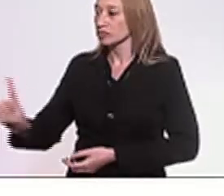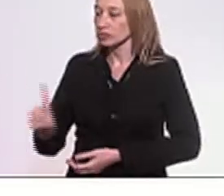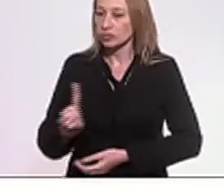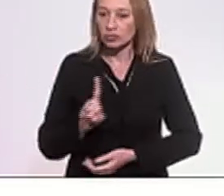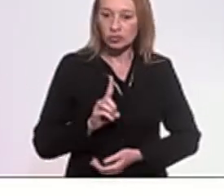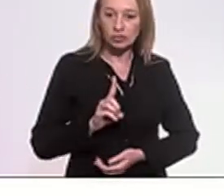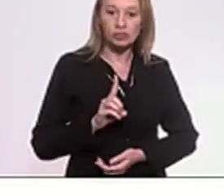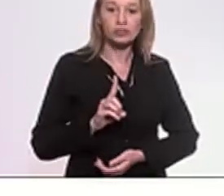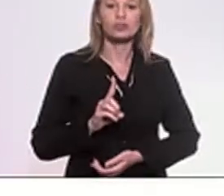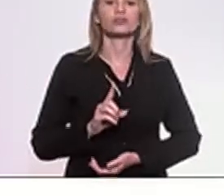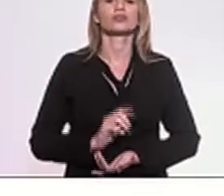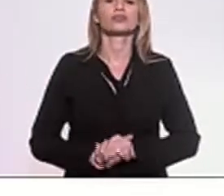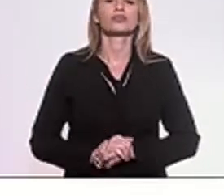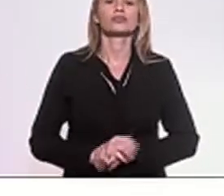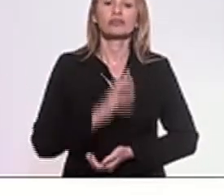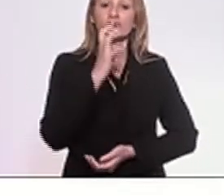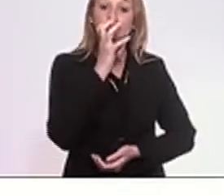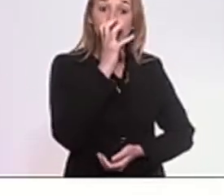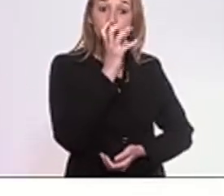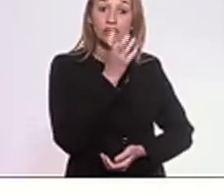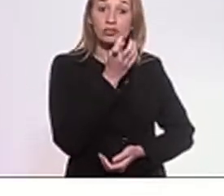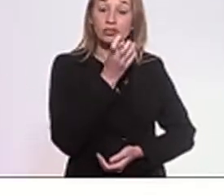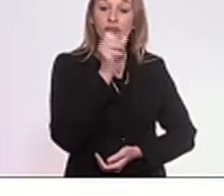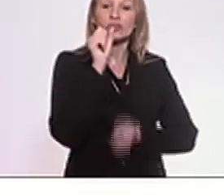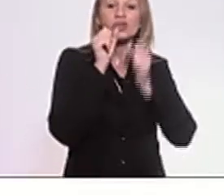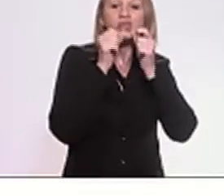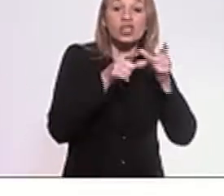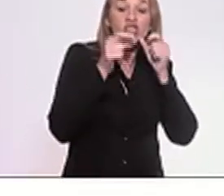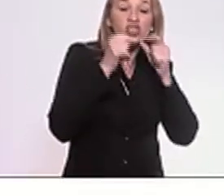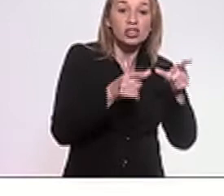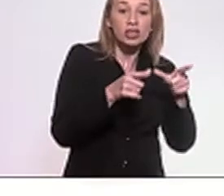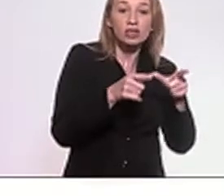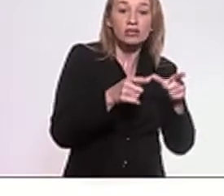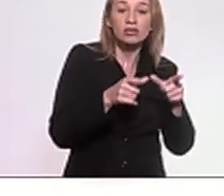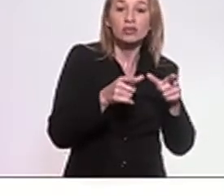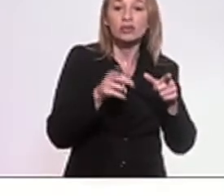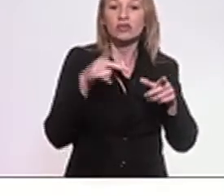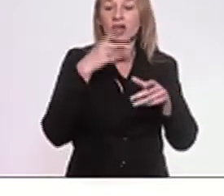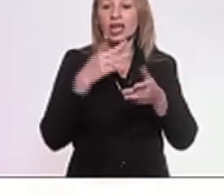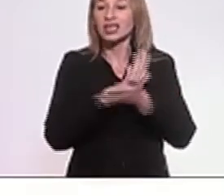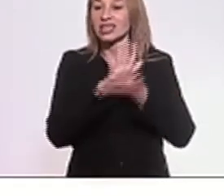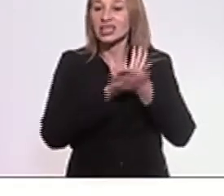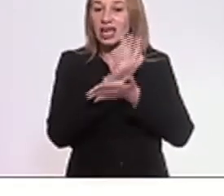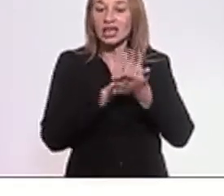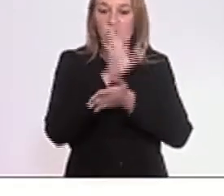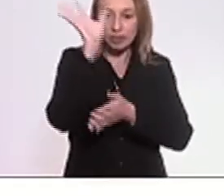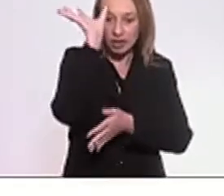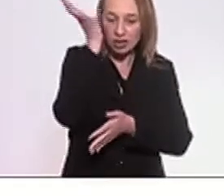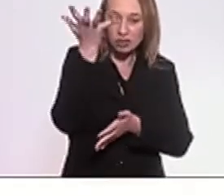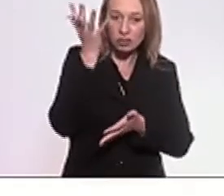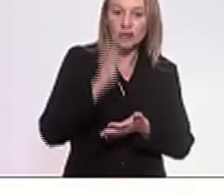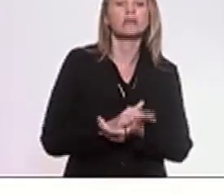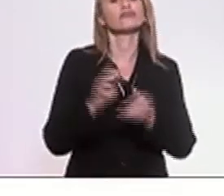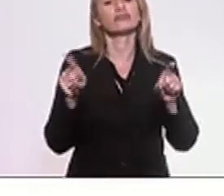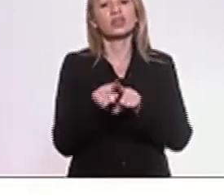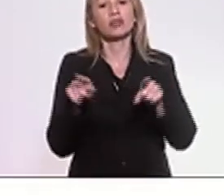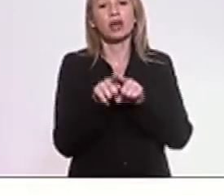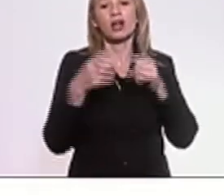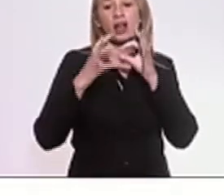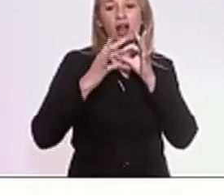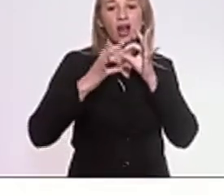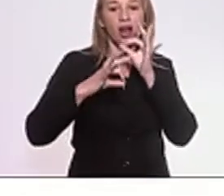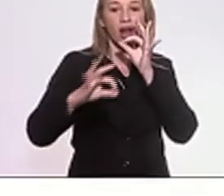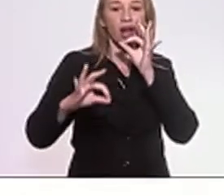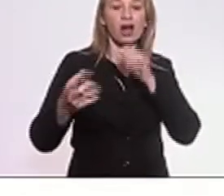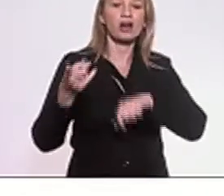o intuito de criticar, sem trazer uma solução, e também estender